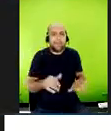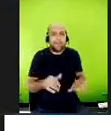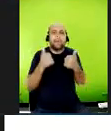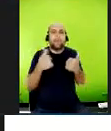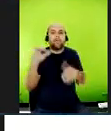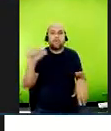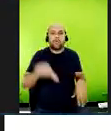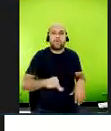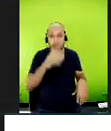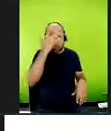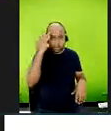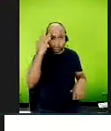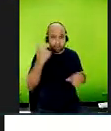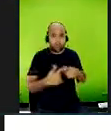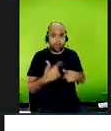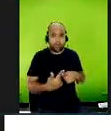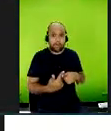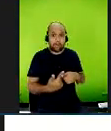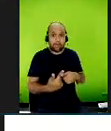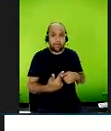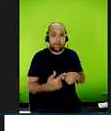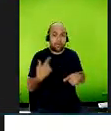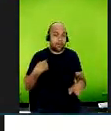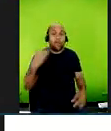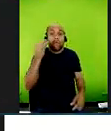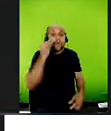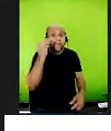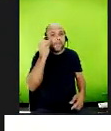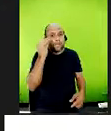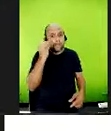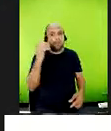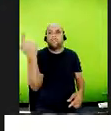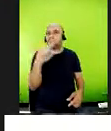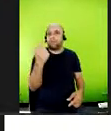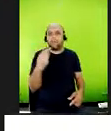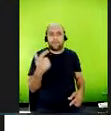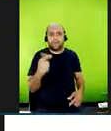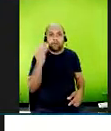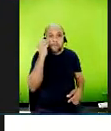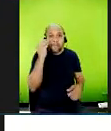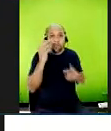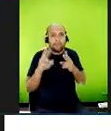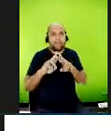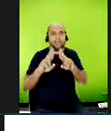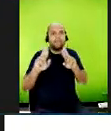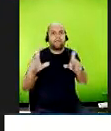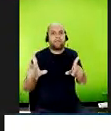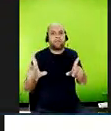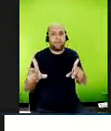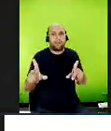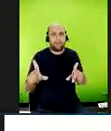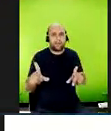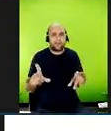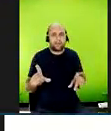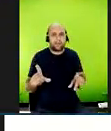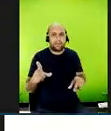para uma pessoa dessa porque eu não tive essa trajetória de vida que eu falei aqui que essa pessoa te vi eu não tive as mesmas